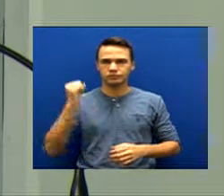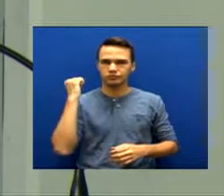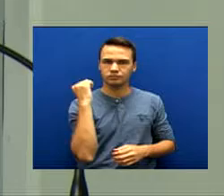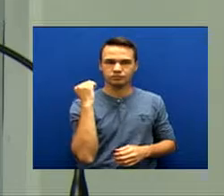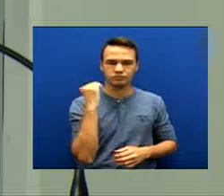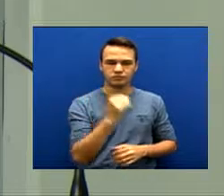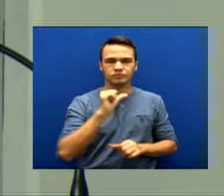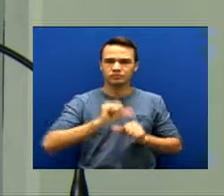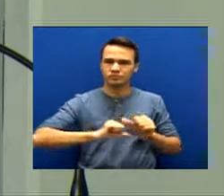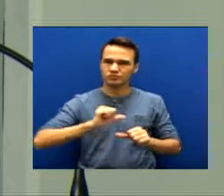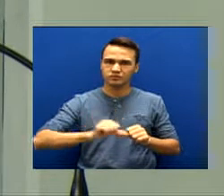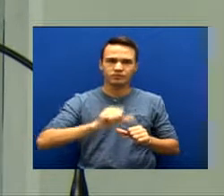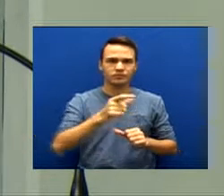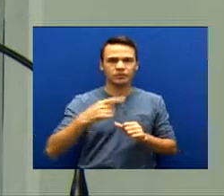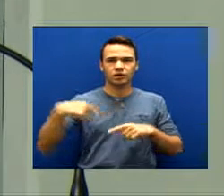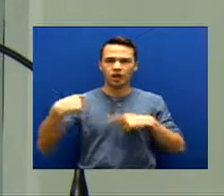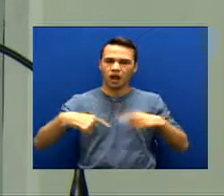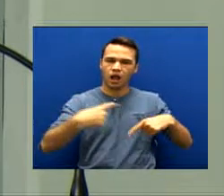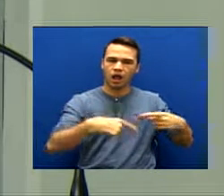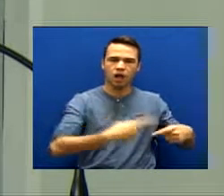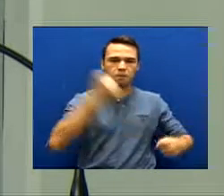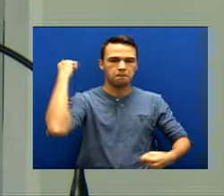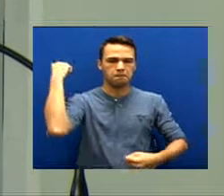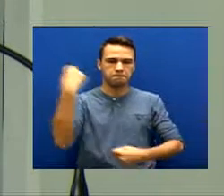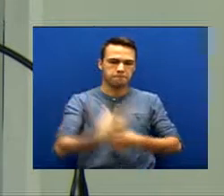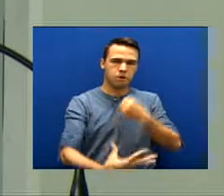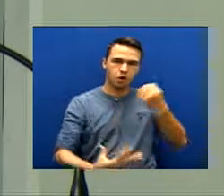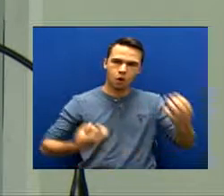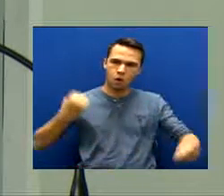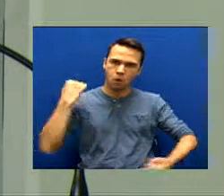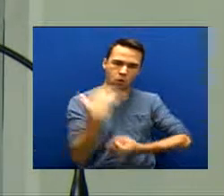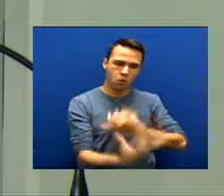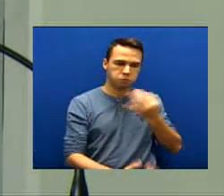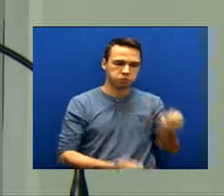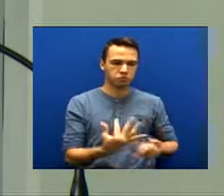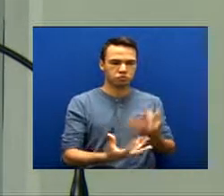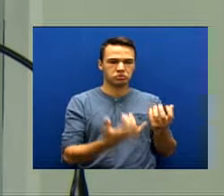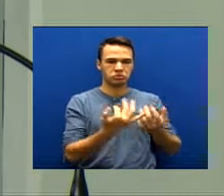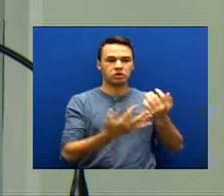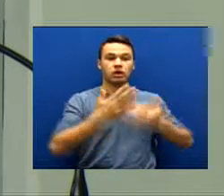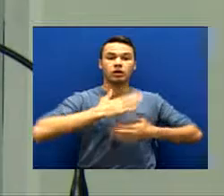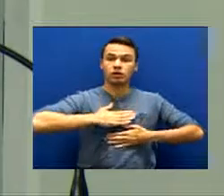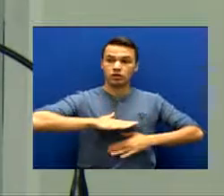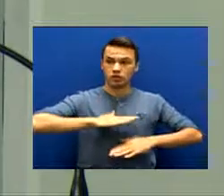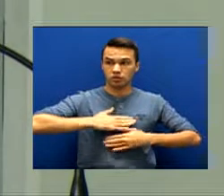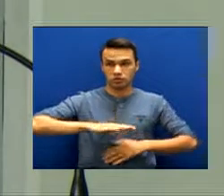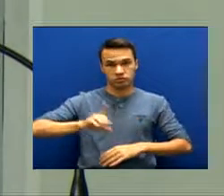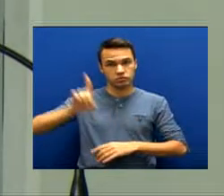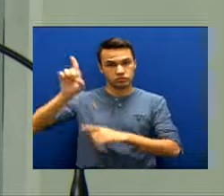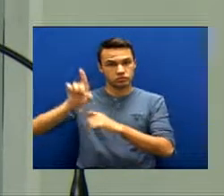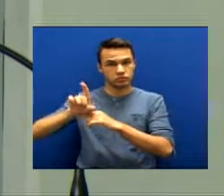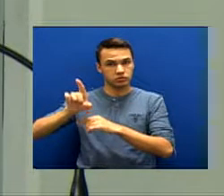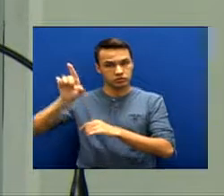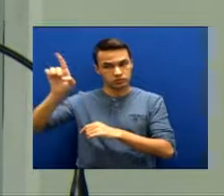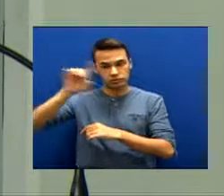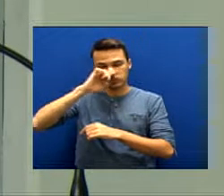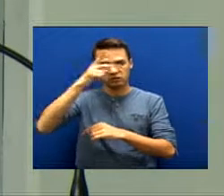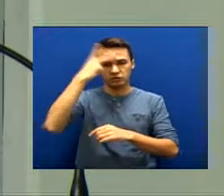Portanto, não temeremos, ainda que a terra se transtorne, os montes se abalem no seio dos